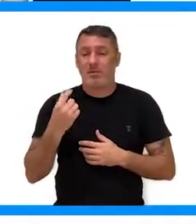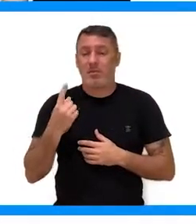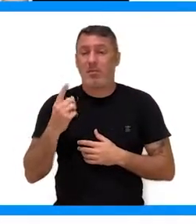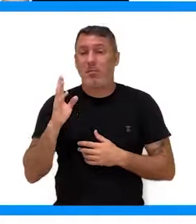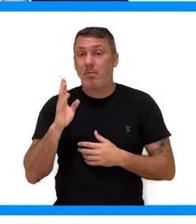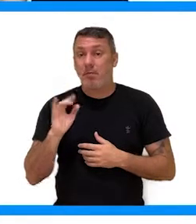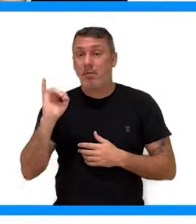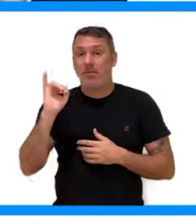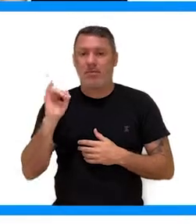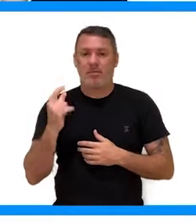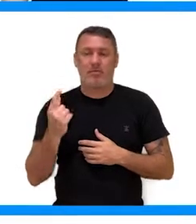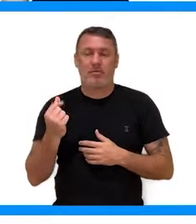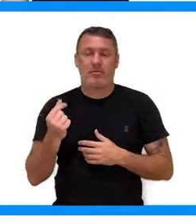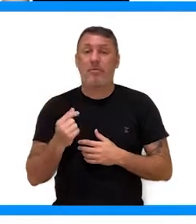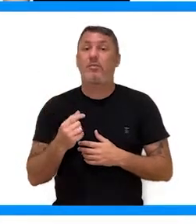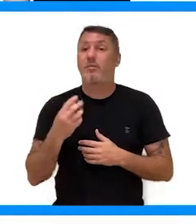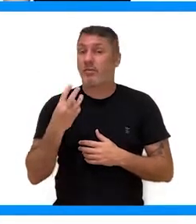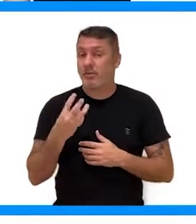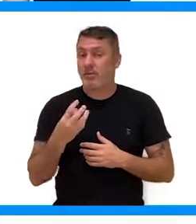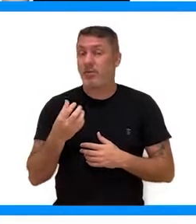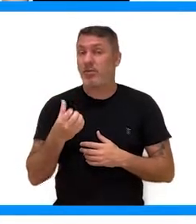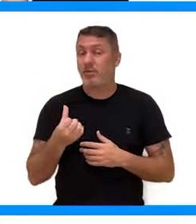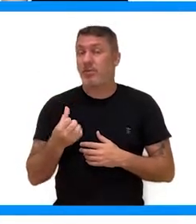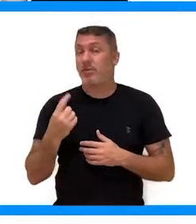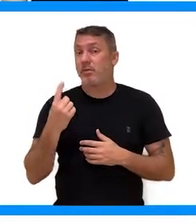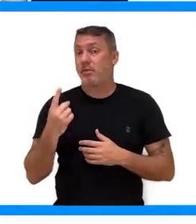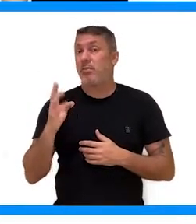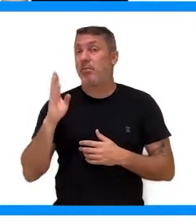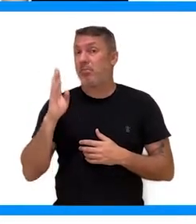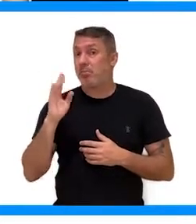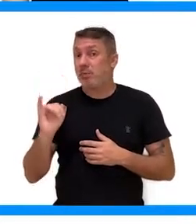361 bilhões. Repetindo,